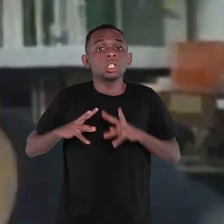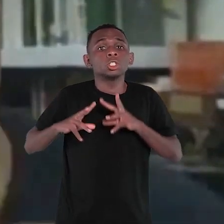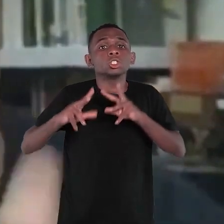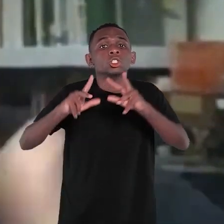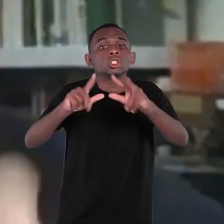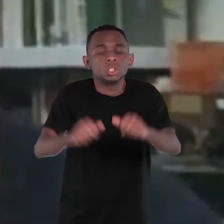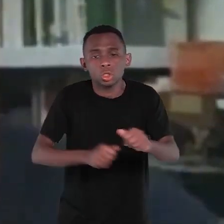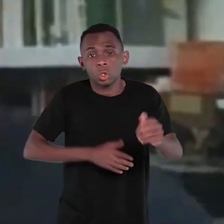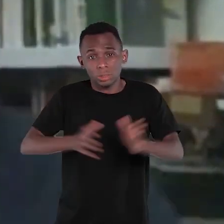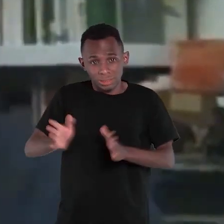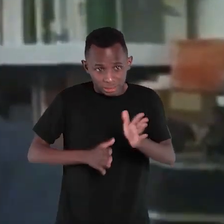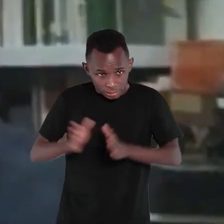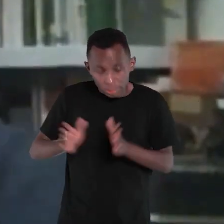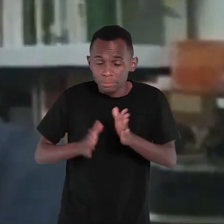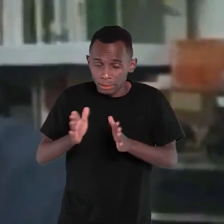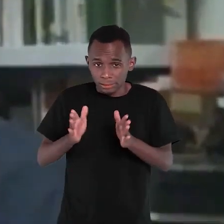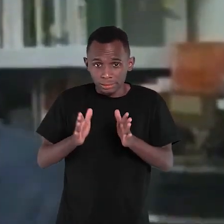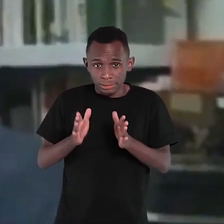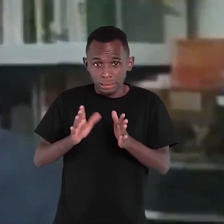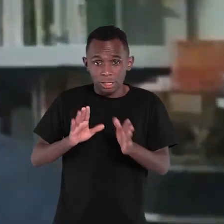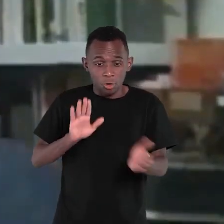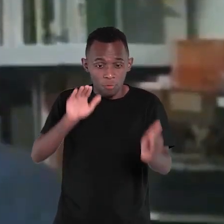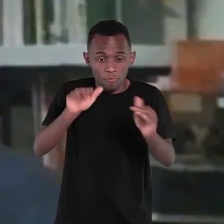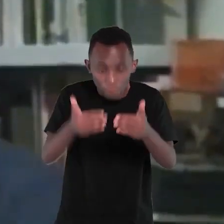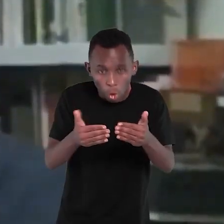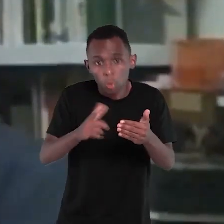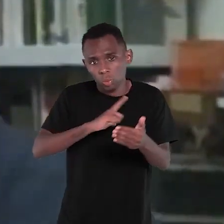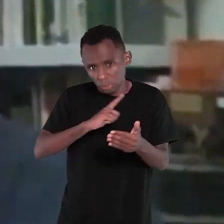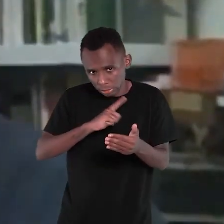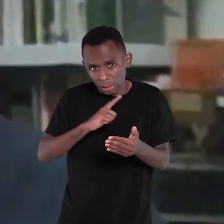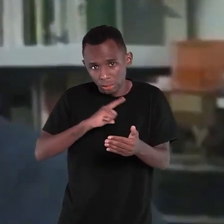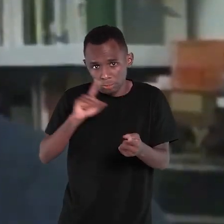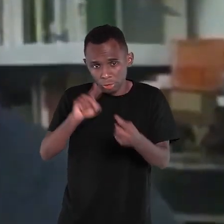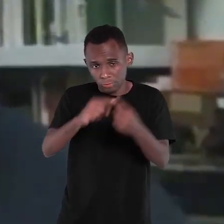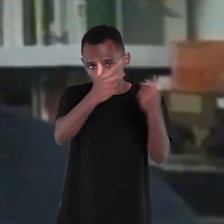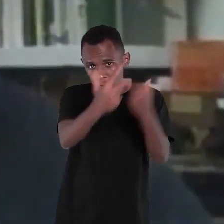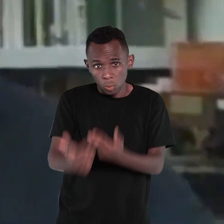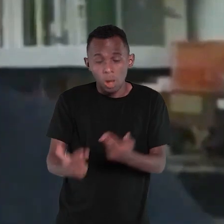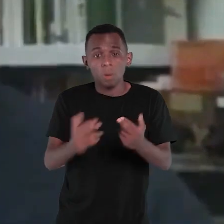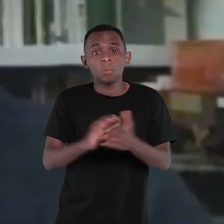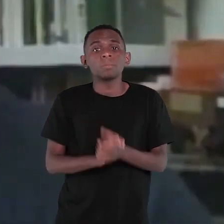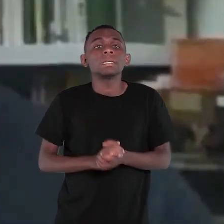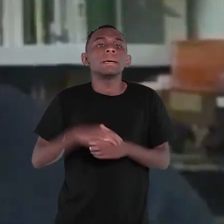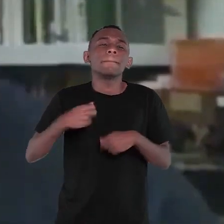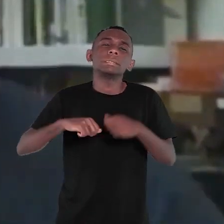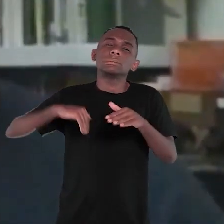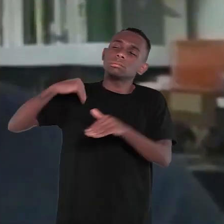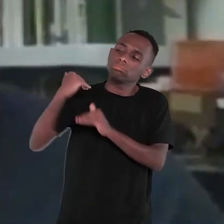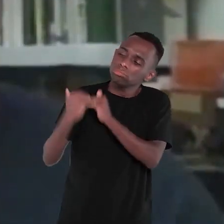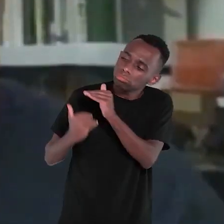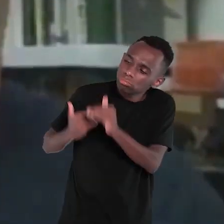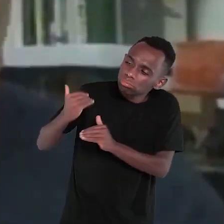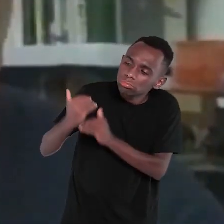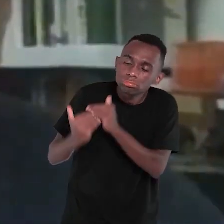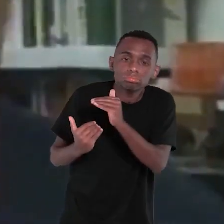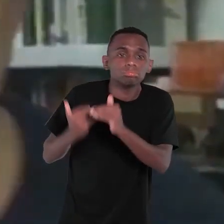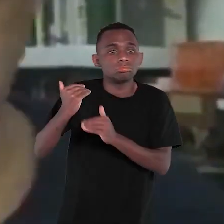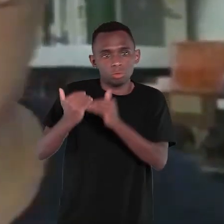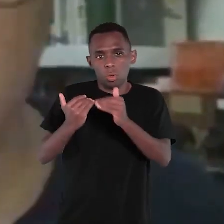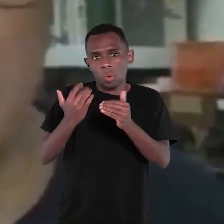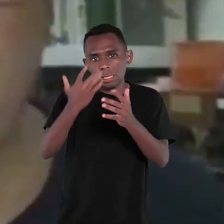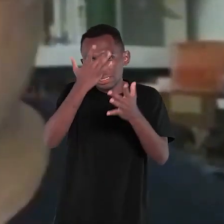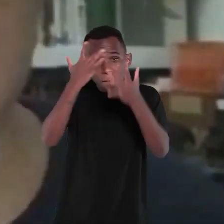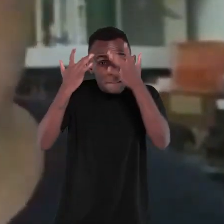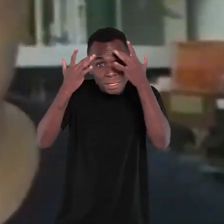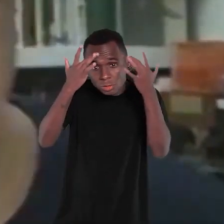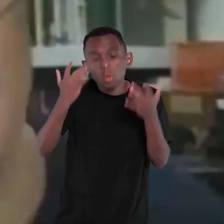as acessibilidades terminam nesta conversa, né? Isso é uma coisa que tem que ser construída, evidentemente,